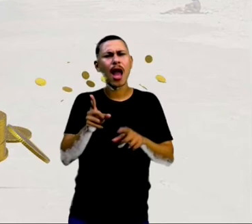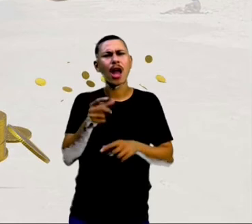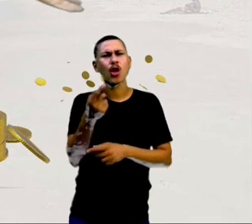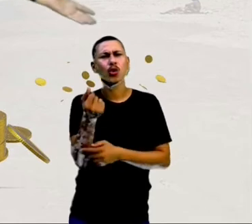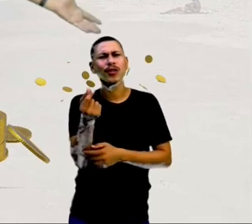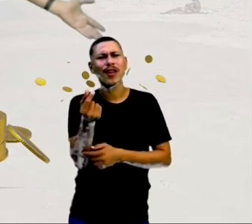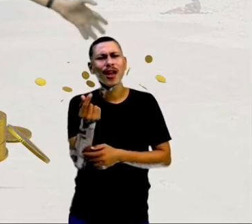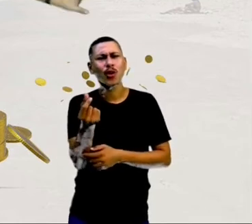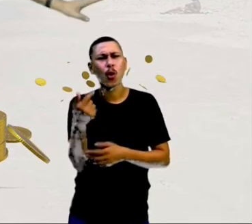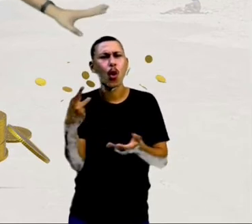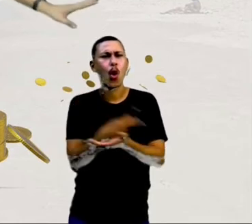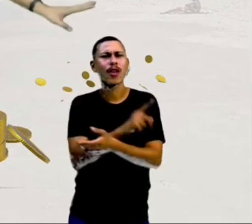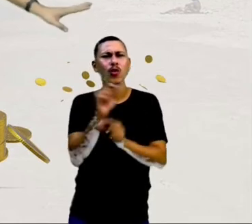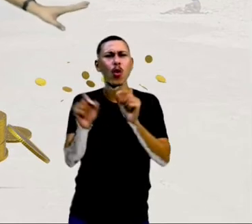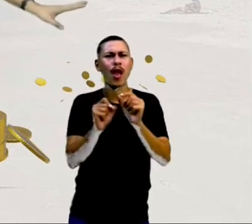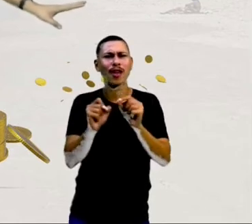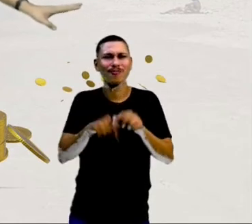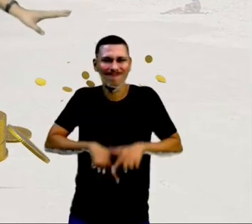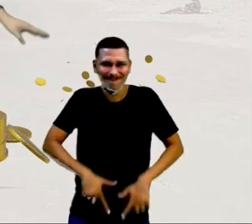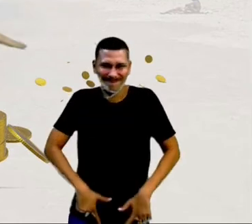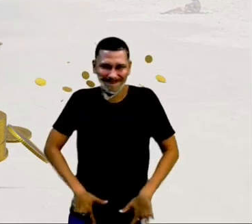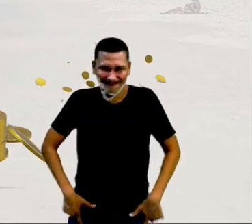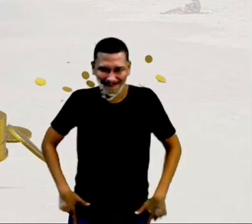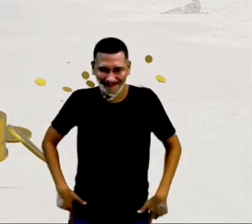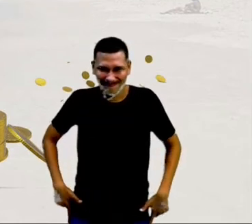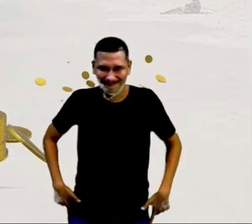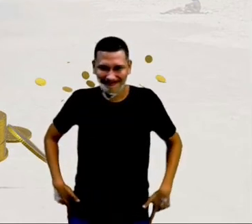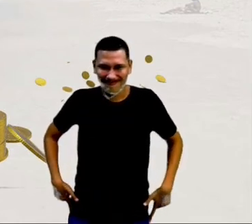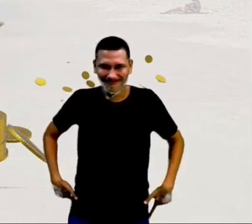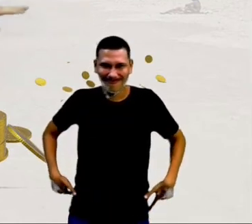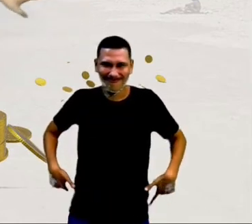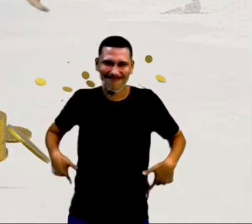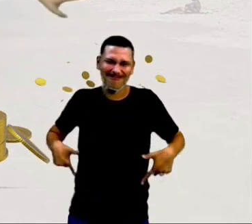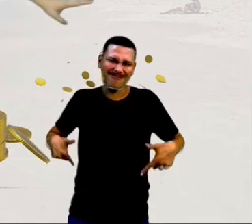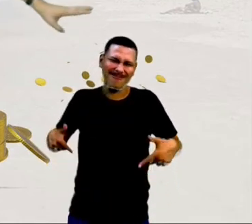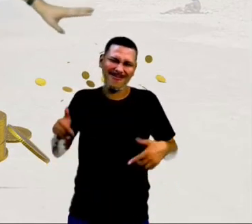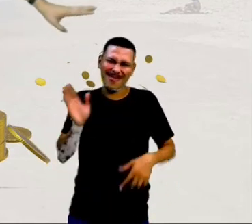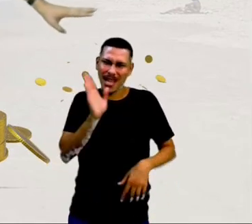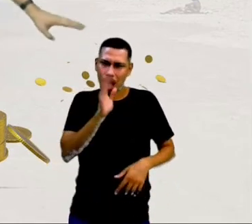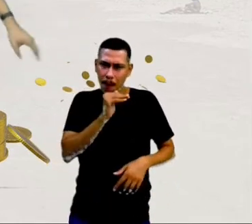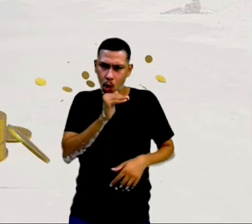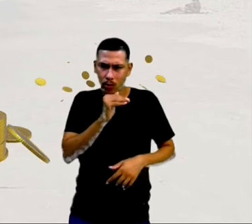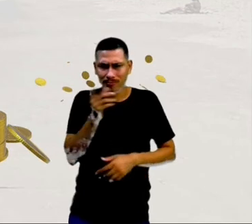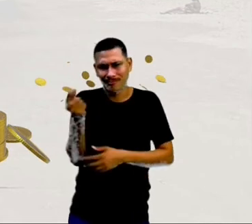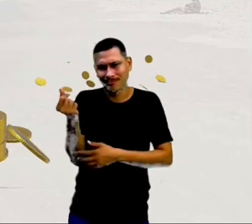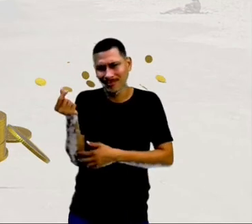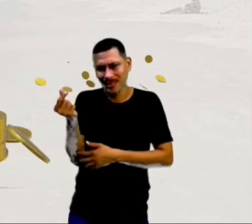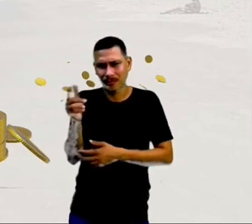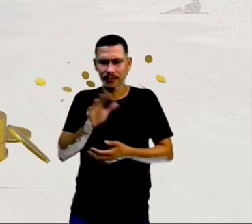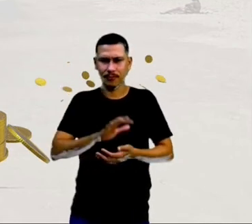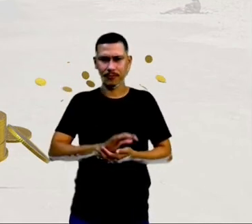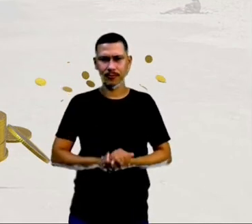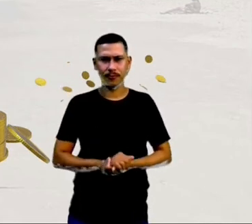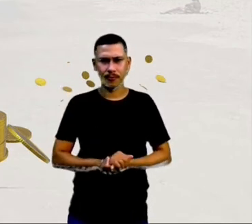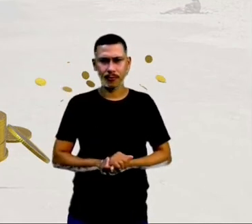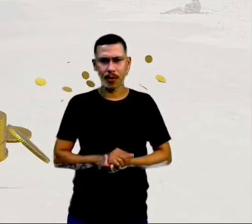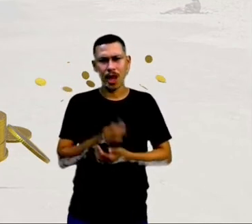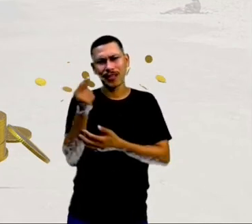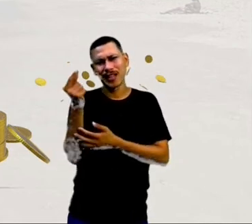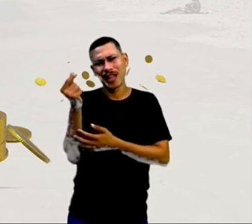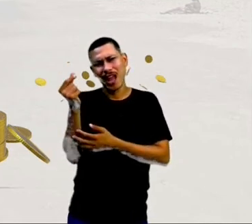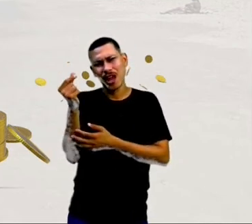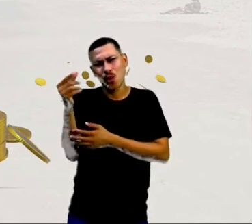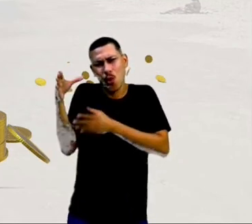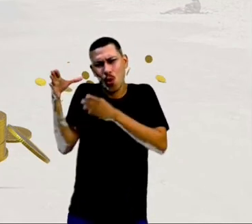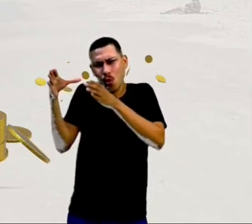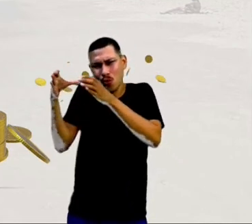É vendaval, meu filho. Vai embora o dinheiro. Se tinha muito dinheiro, vai começar a diminuir esse dinheiro. Isso por quê? Porque